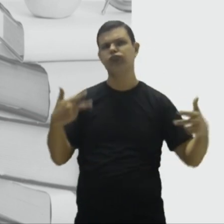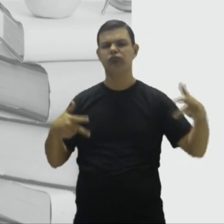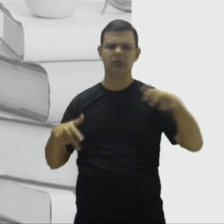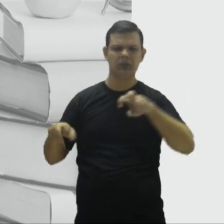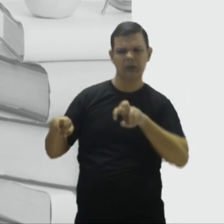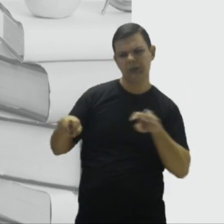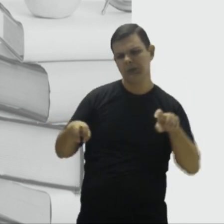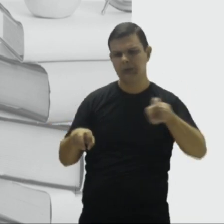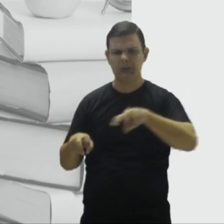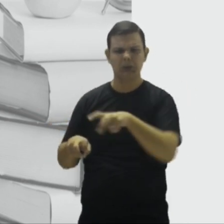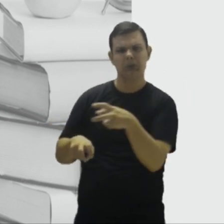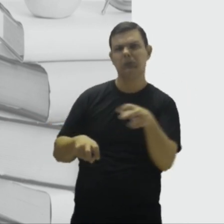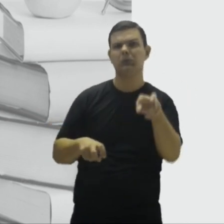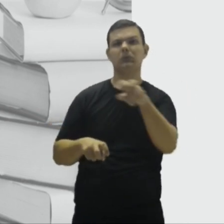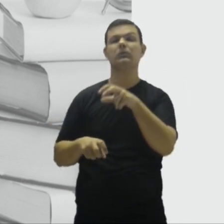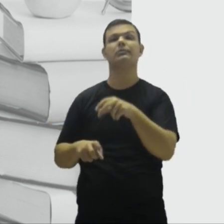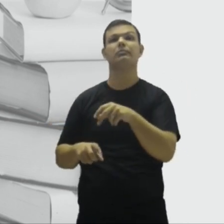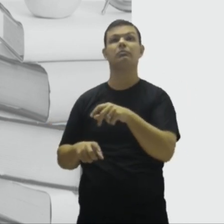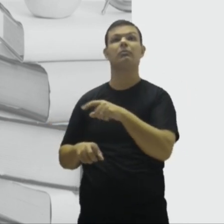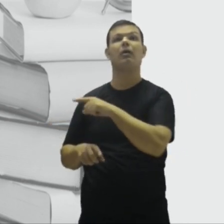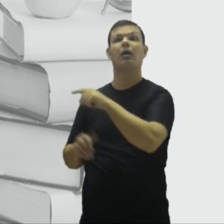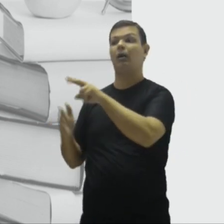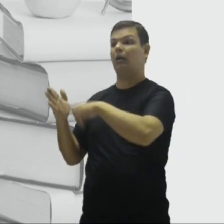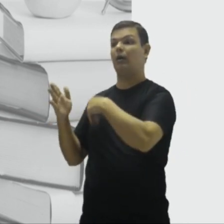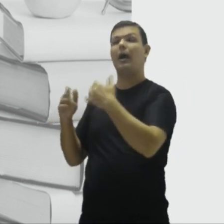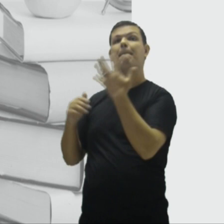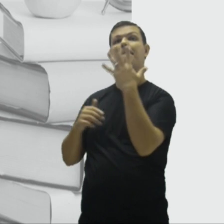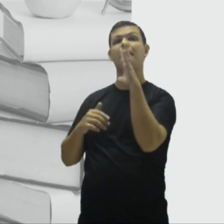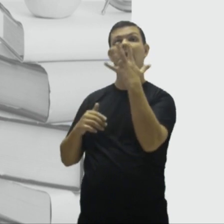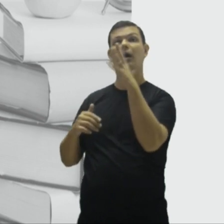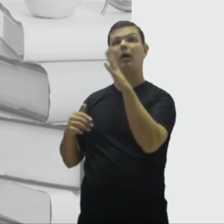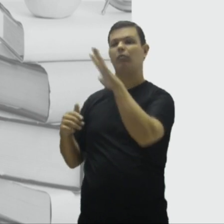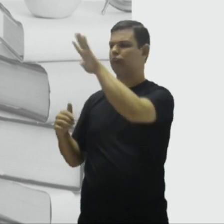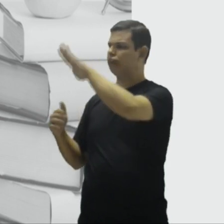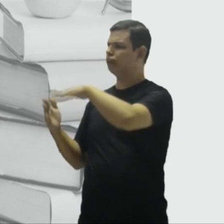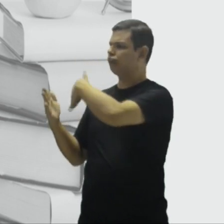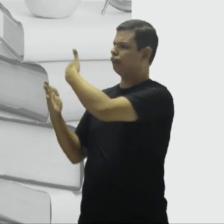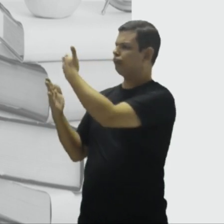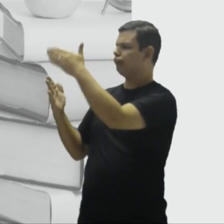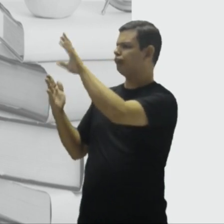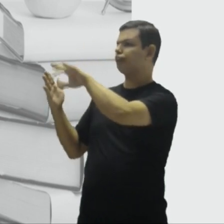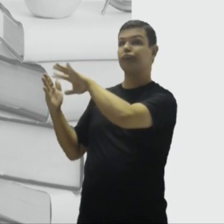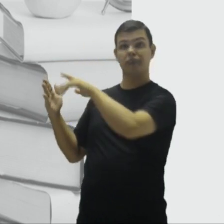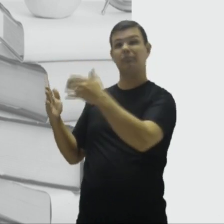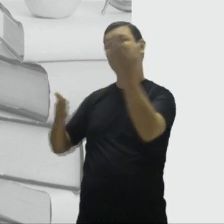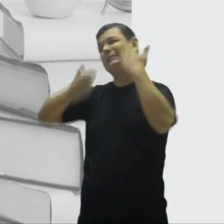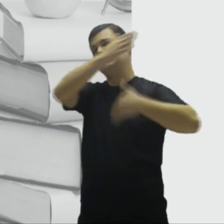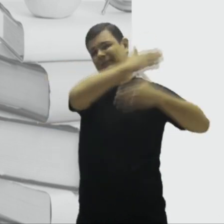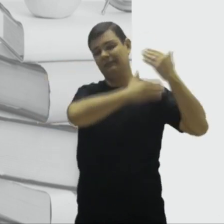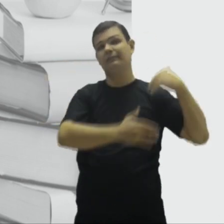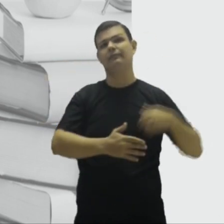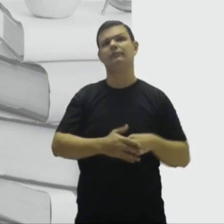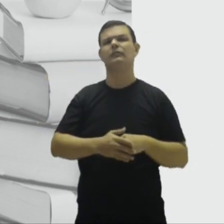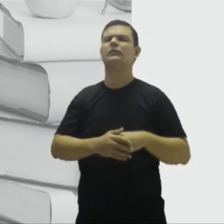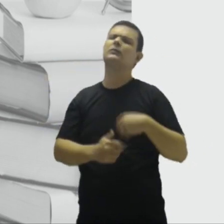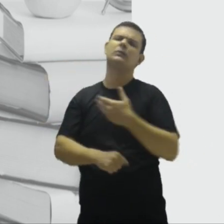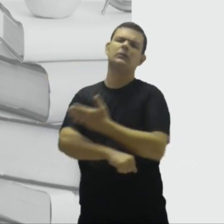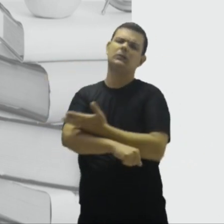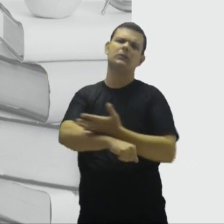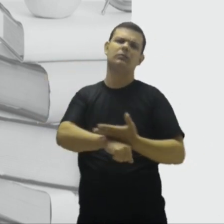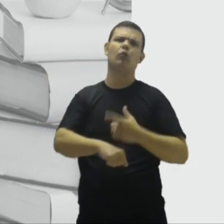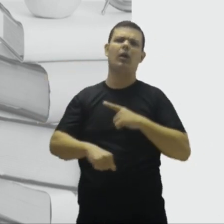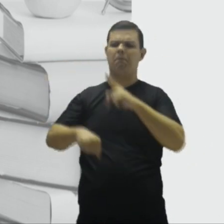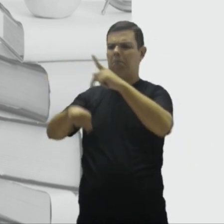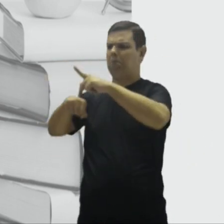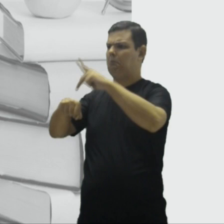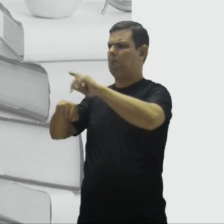área aberta. E essa pintura foi feita à mão por pessoas do passado, ok? Normalmente essas pinturas eram feitas em